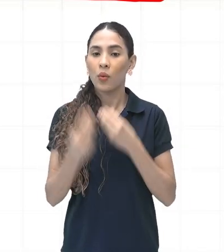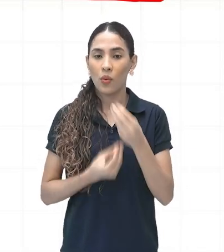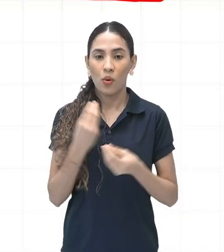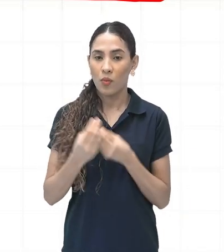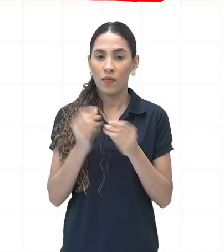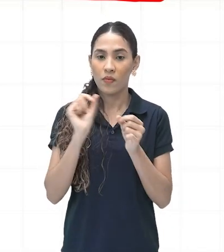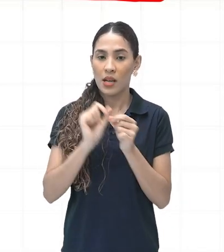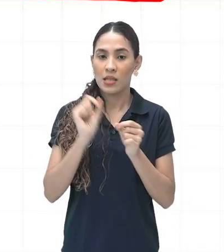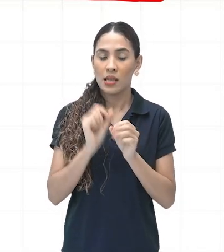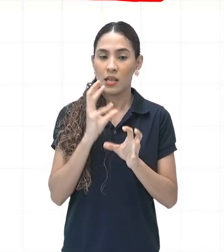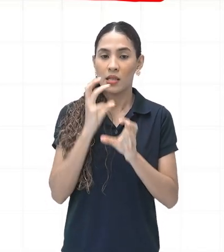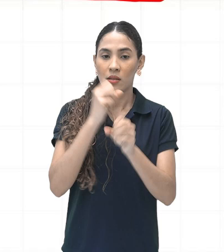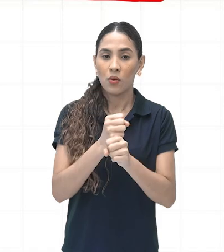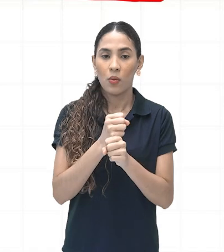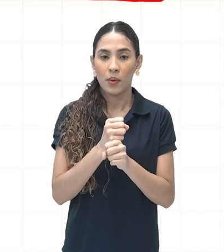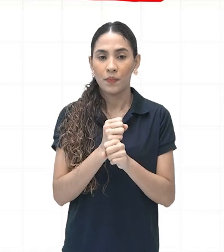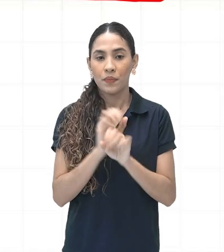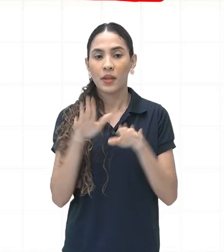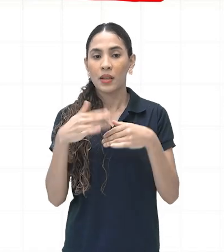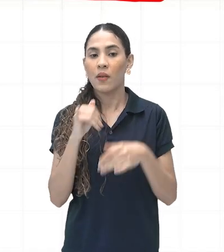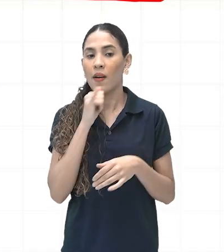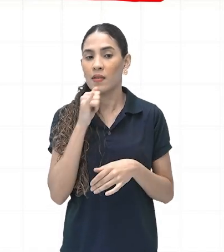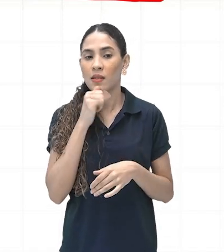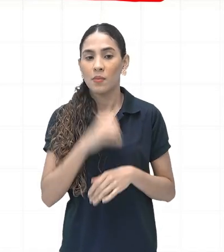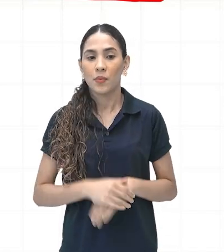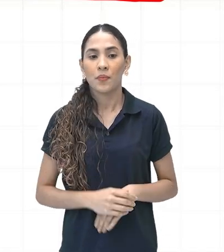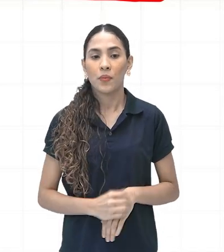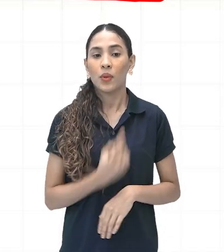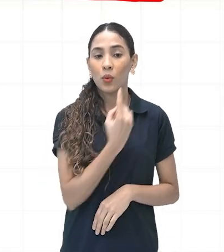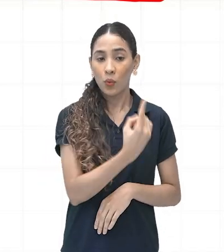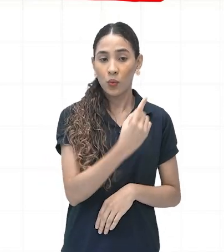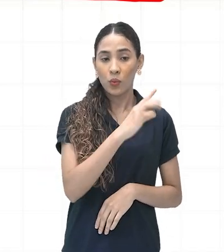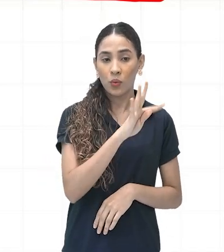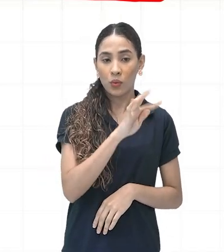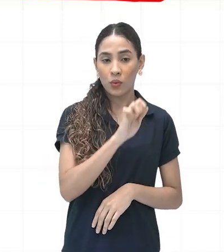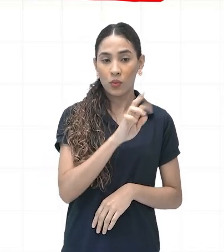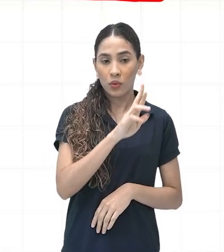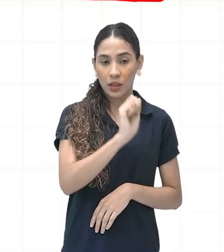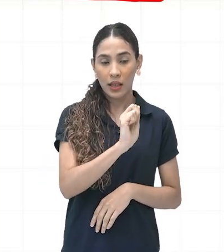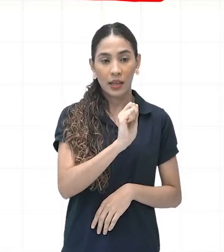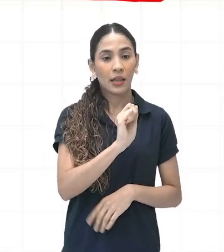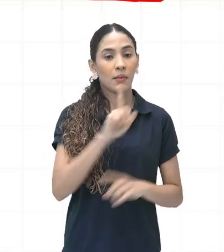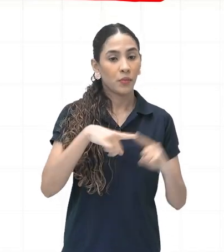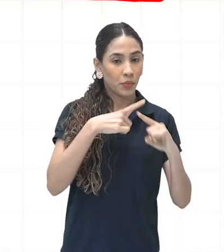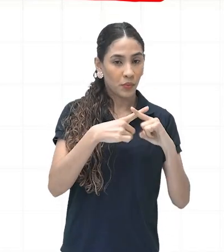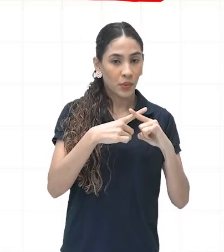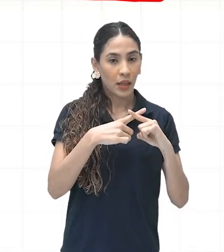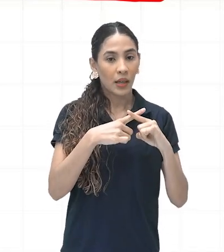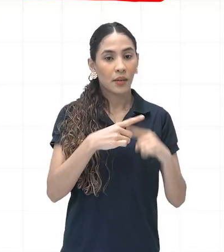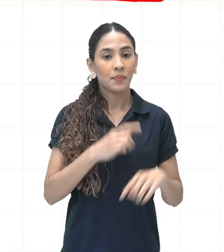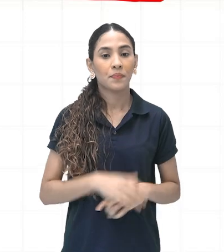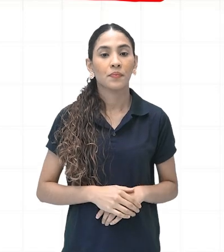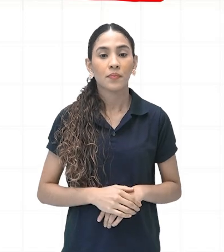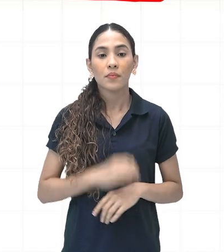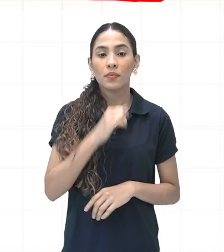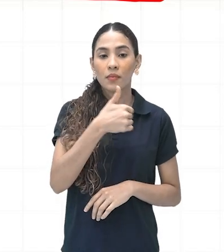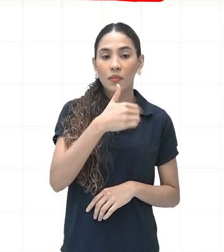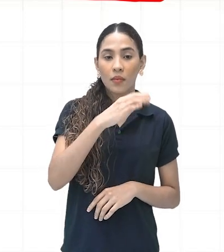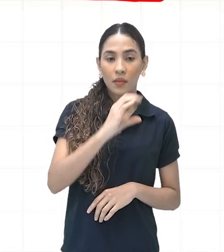fica essa conta? Então, eu tenho aqui, ó, 1 terabyte. Se eu multiplicar esse terabyte